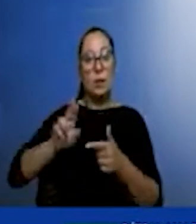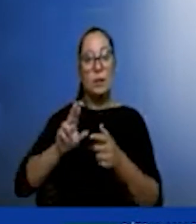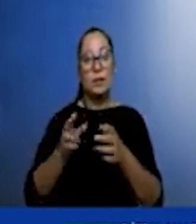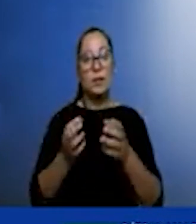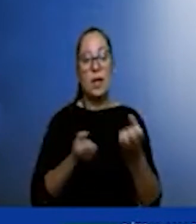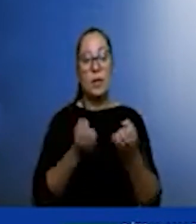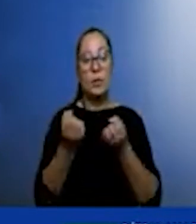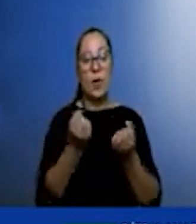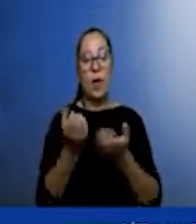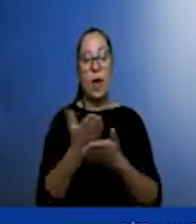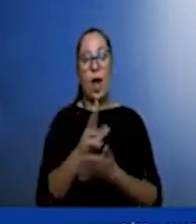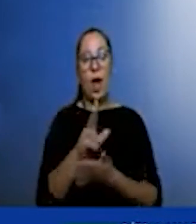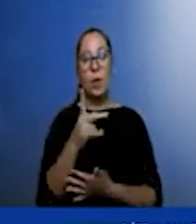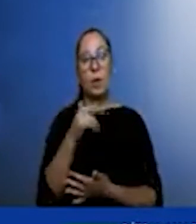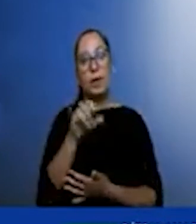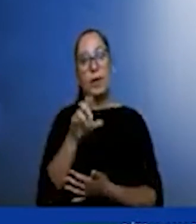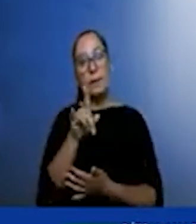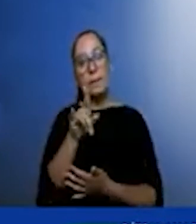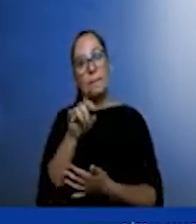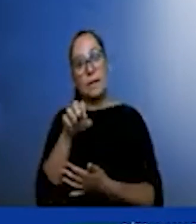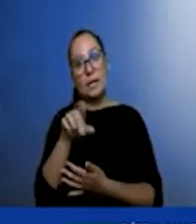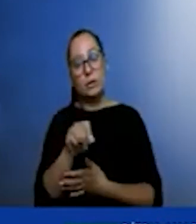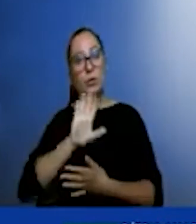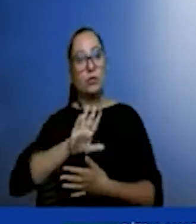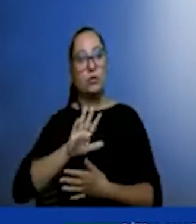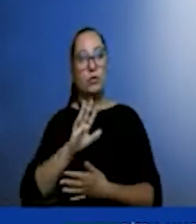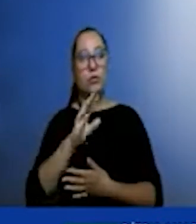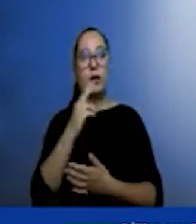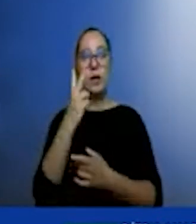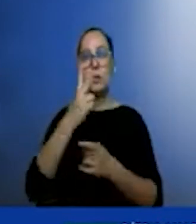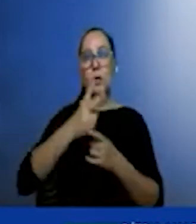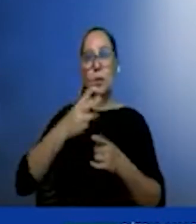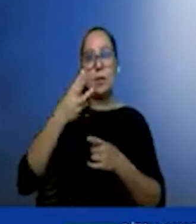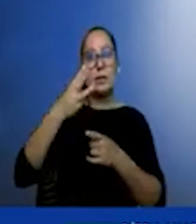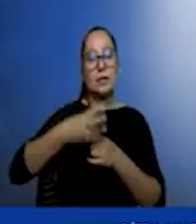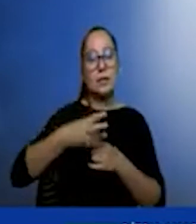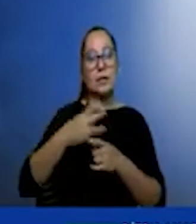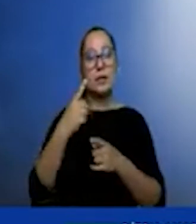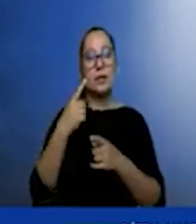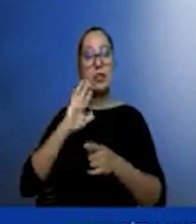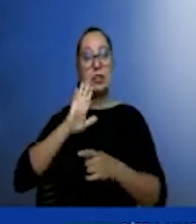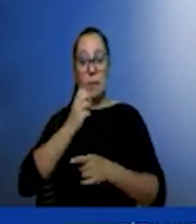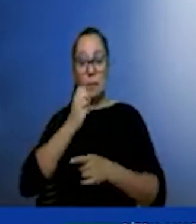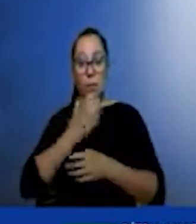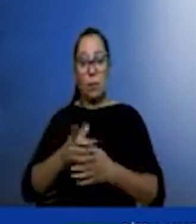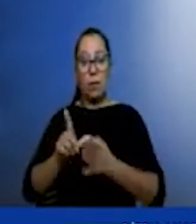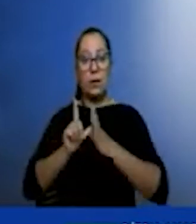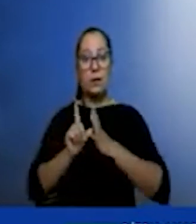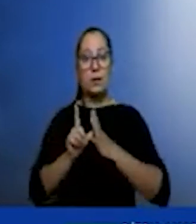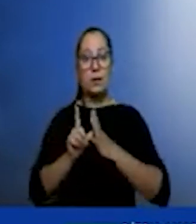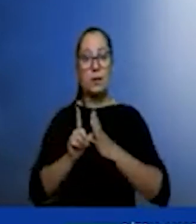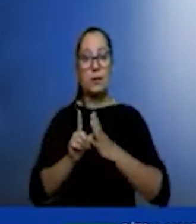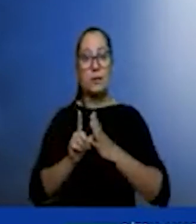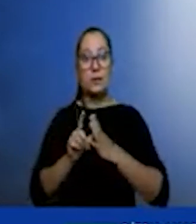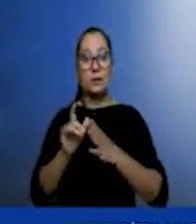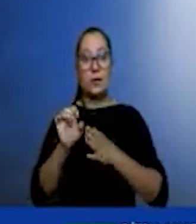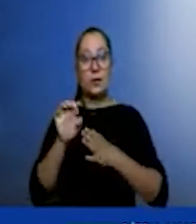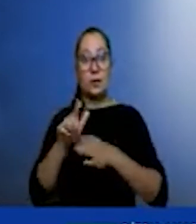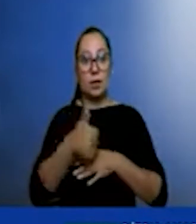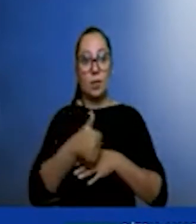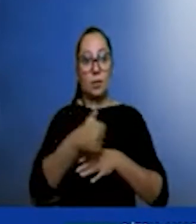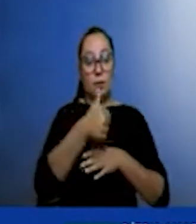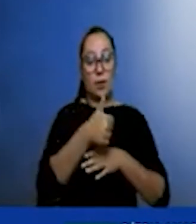aí 2.3, 2.4 vezes o que já era bom no etanol de primeira geração quando eu penso